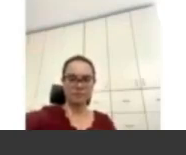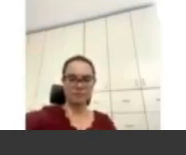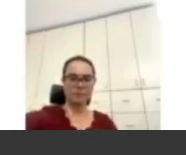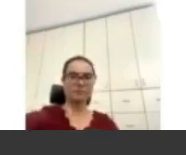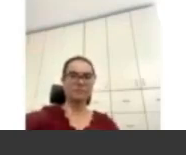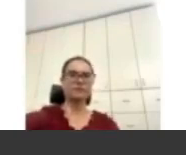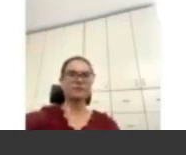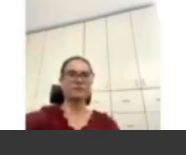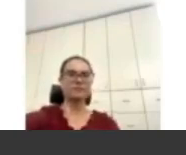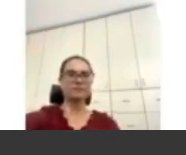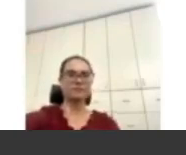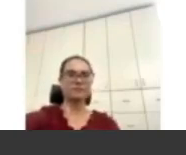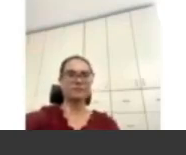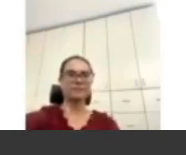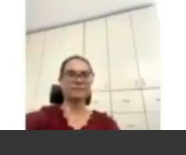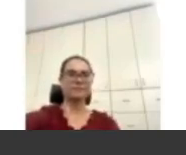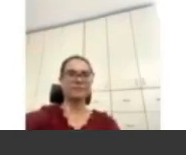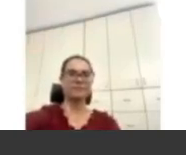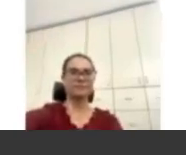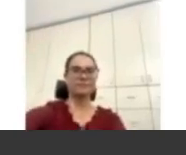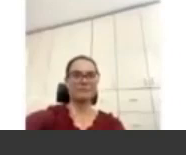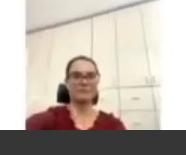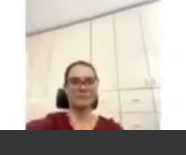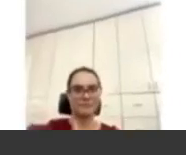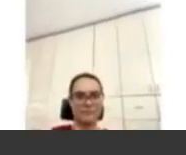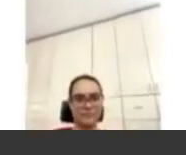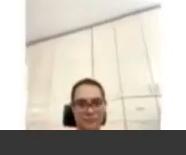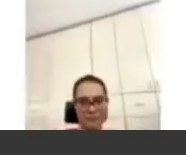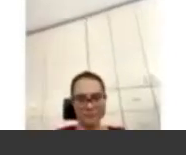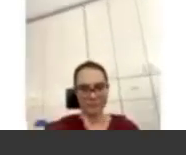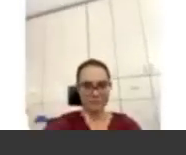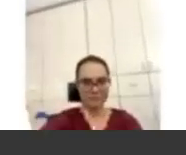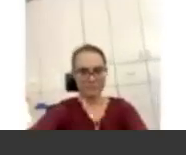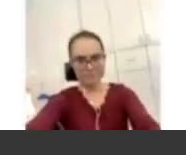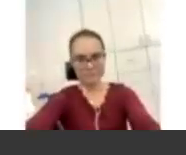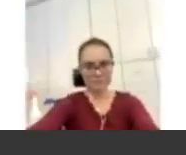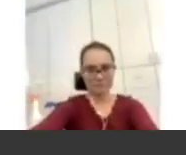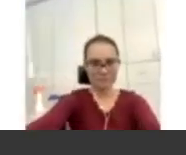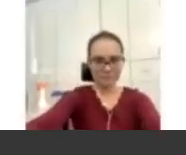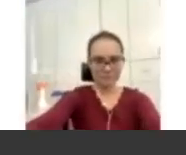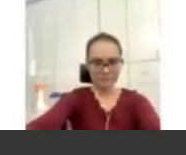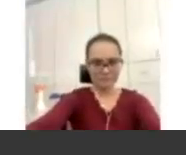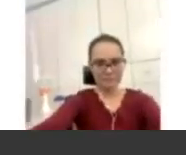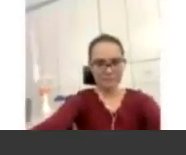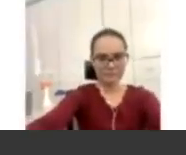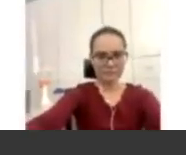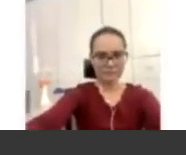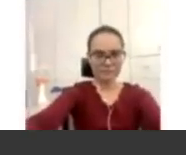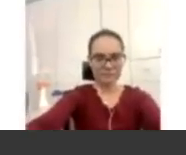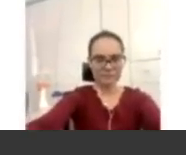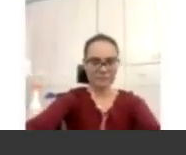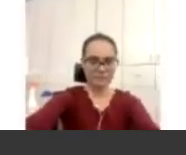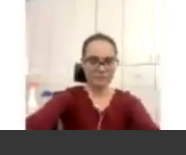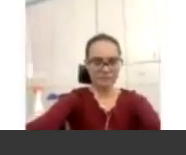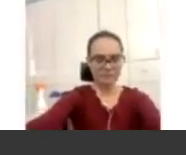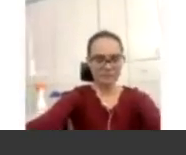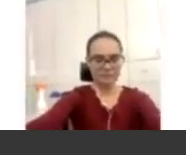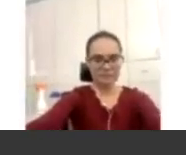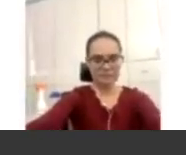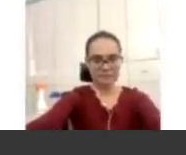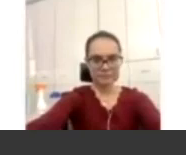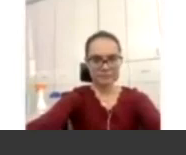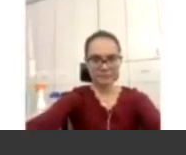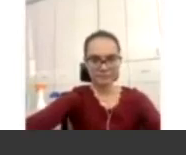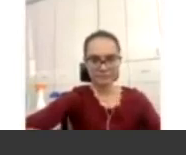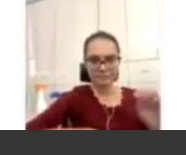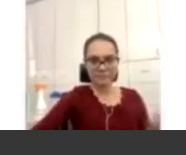aliás, está um pouquinho errado ali, mas eu tinha colocado que não é um aumento volumétrico significativo, na verdade, sem superfície endurecida nem nada,